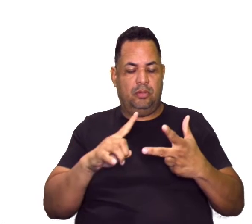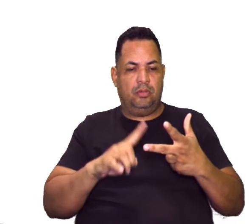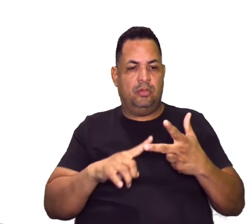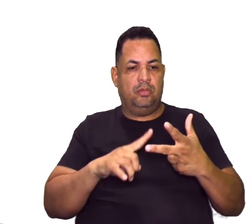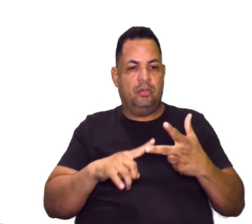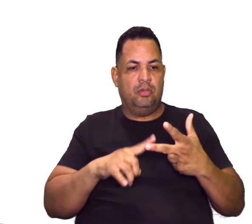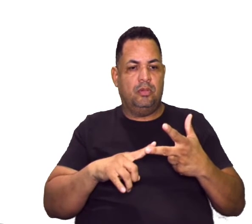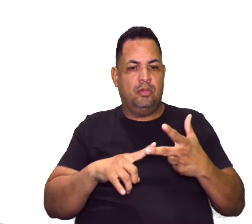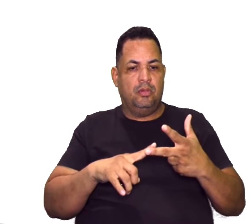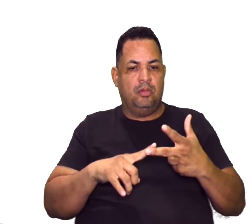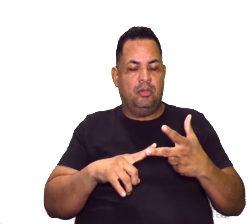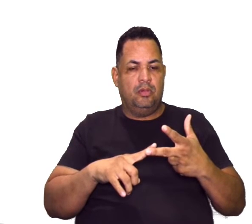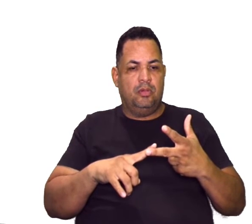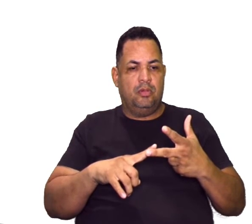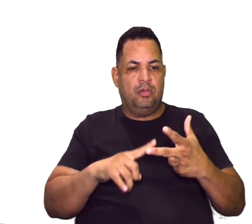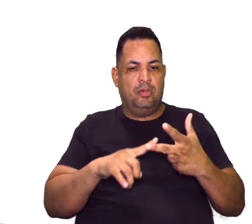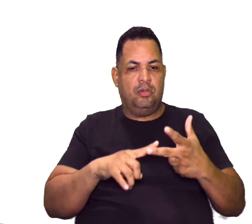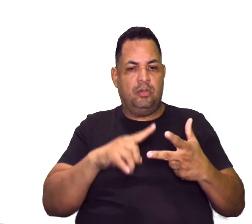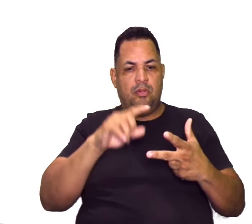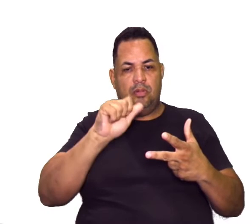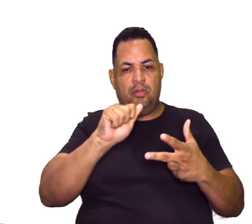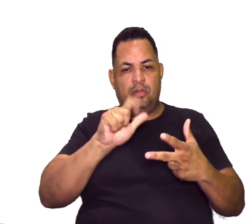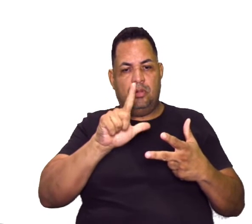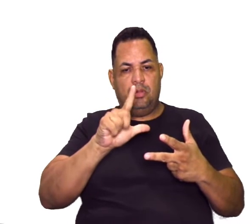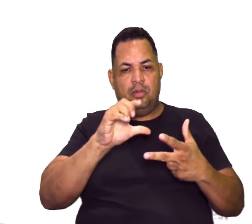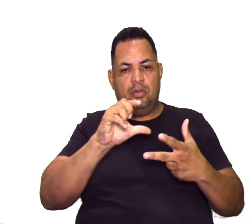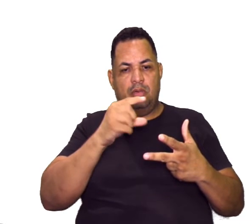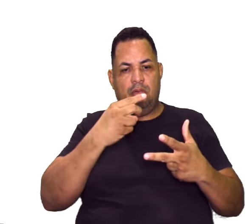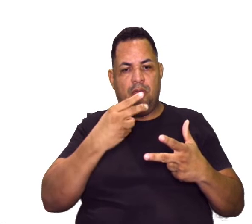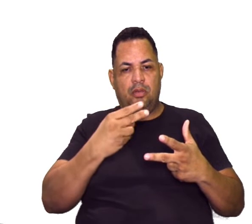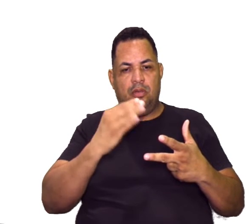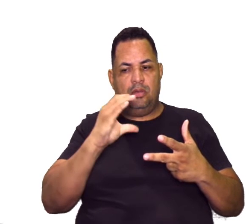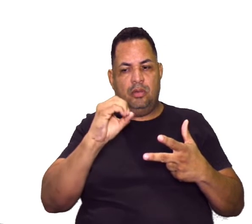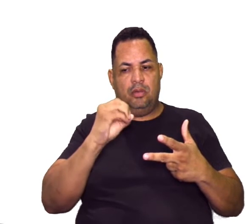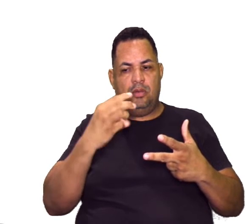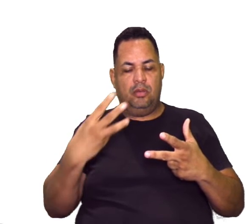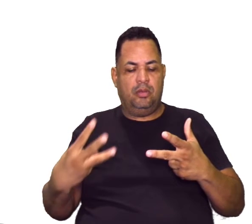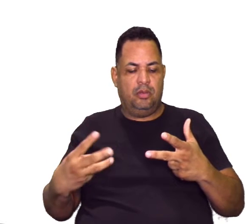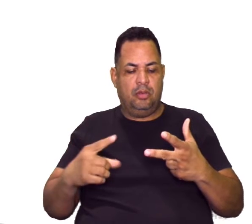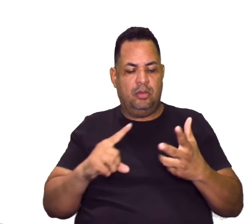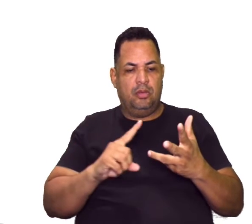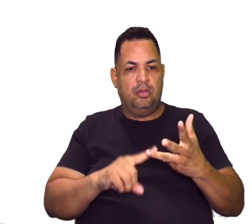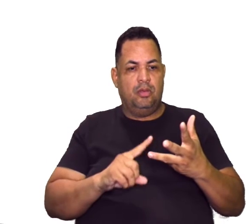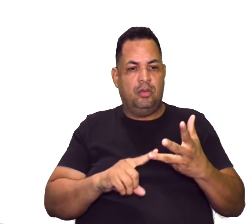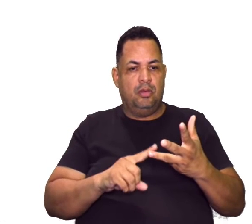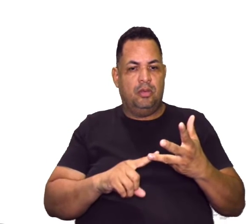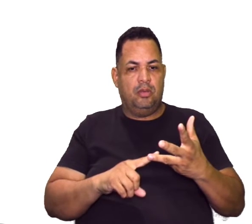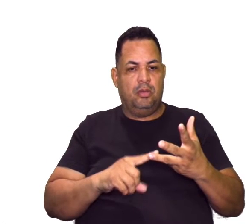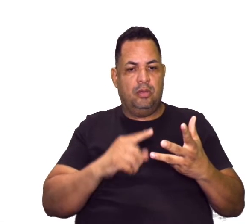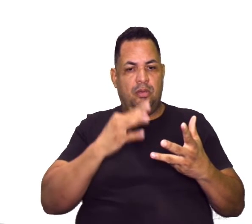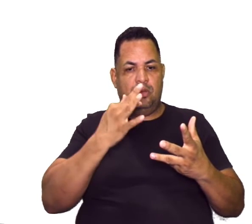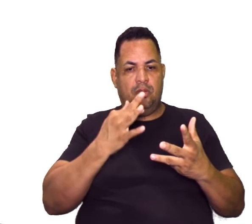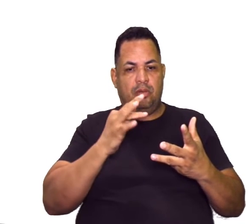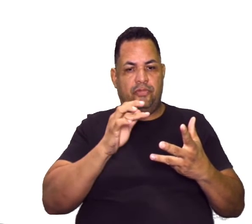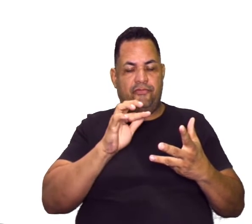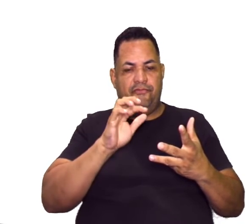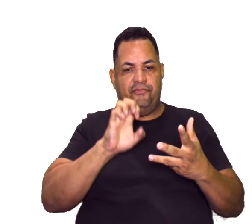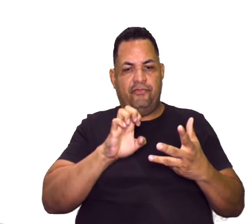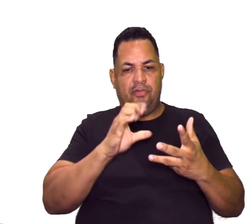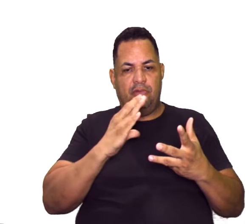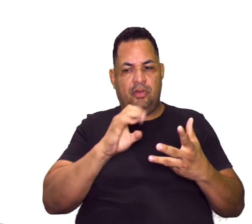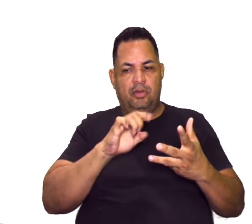CaSO4, óxido de alumínio, Al2O3, cloreto de ferro